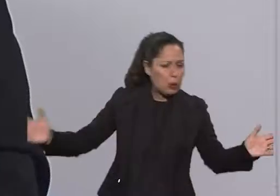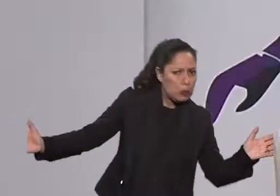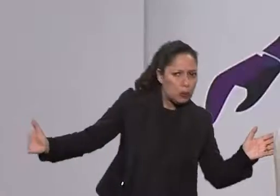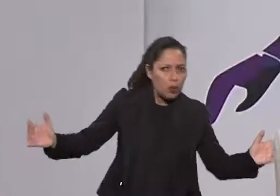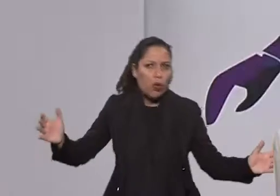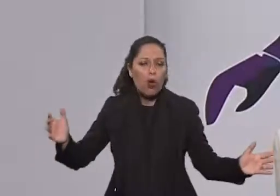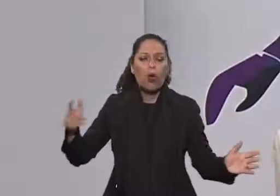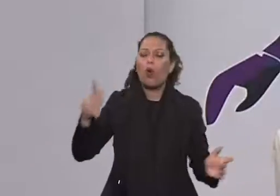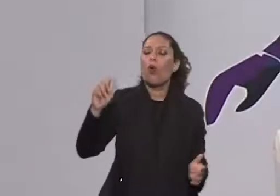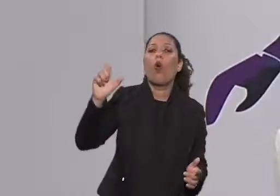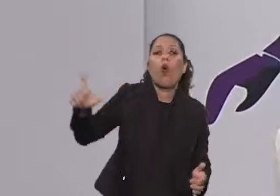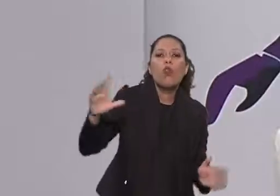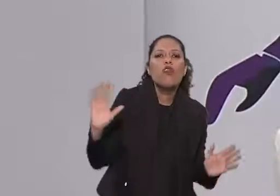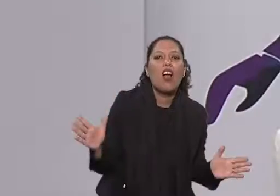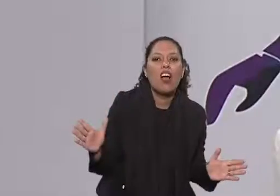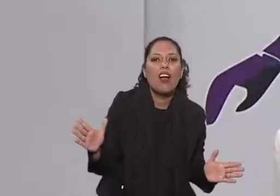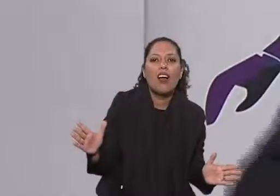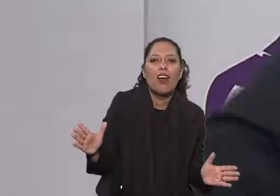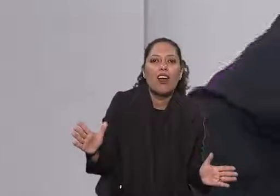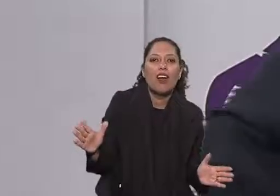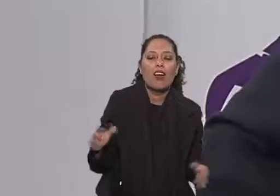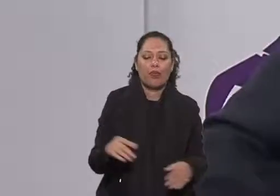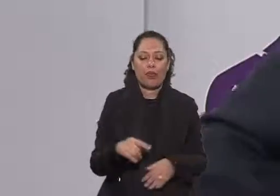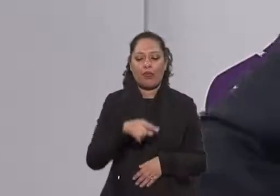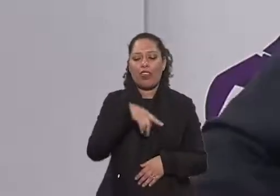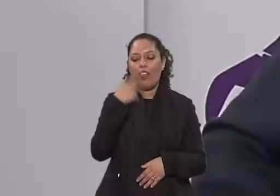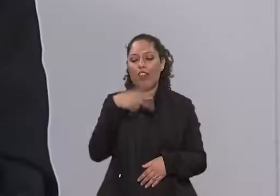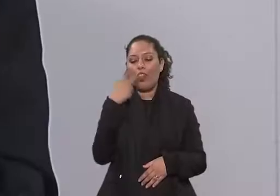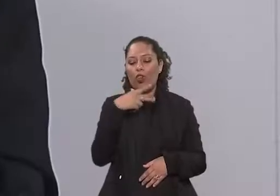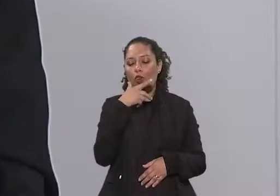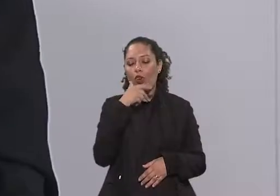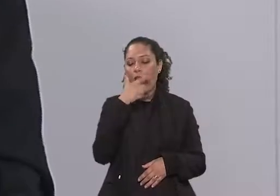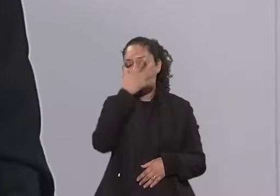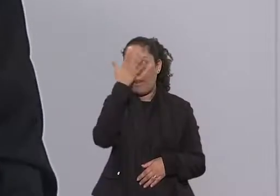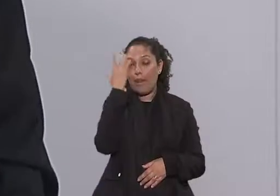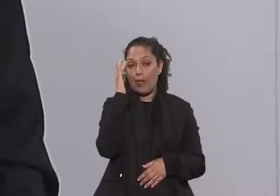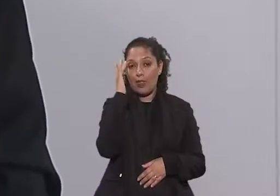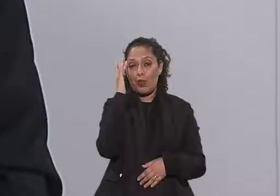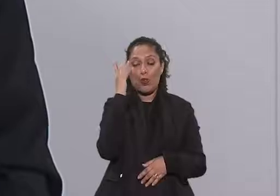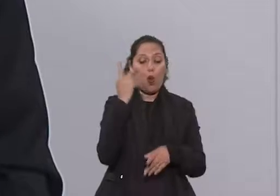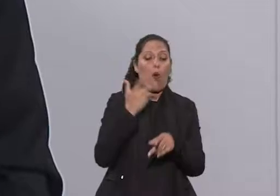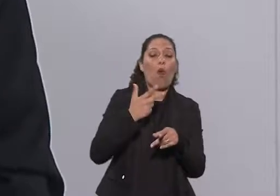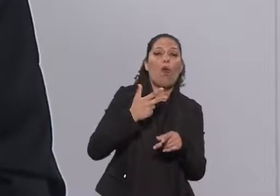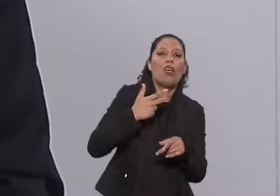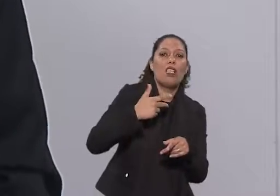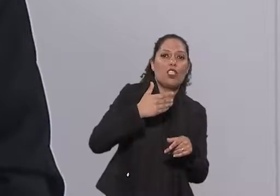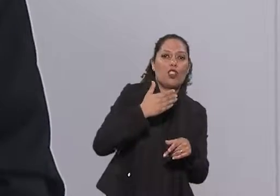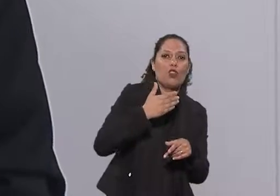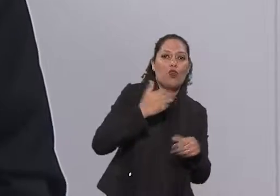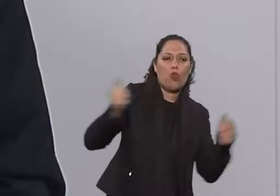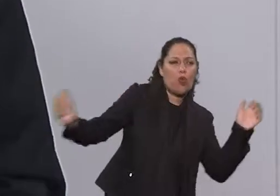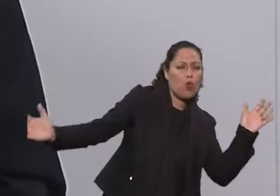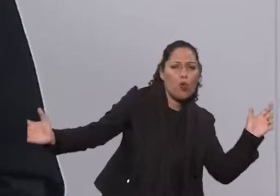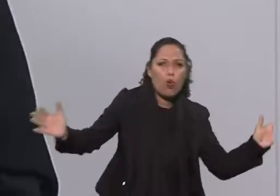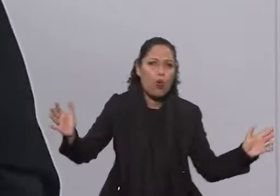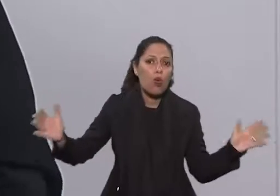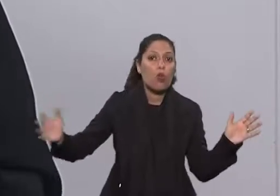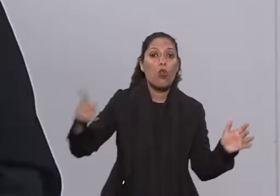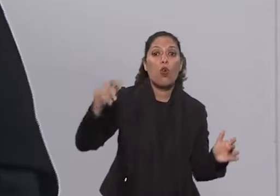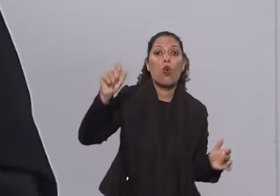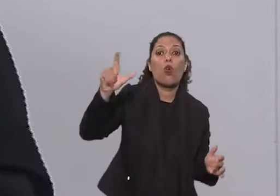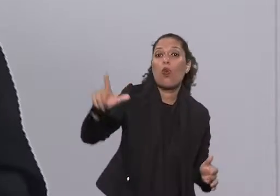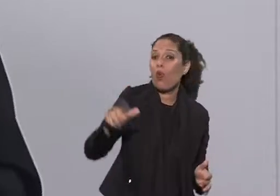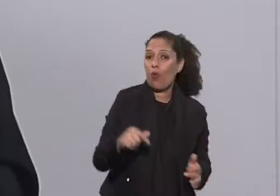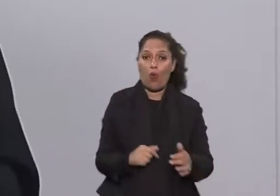no gol já que a posição de goleiro é tão ruim que ali no máximo grama tão debatido ontem o próprio